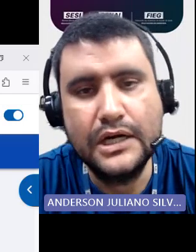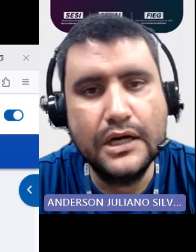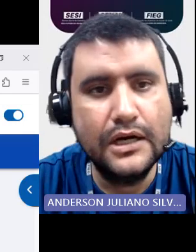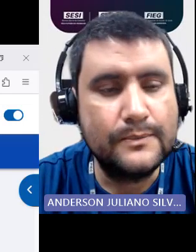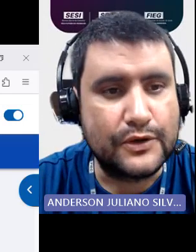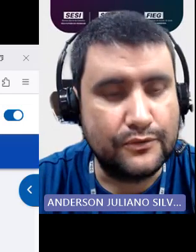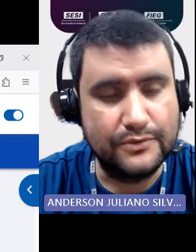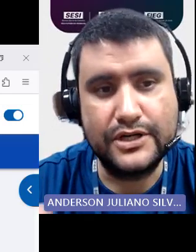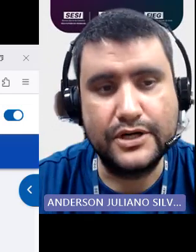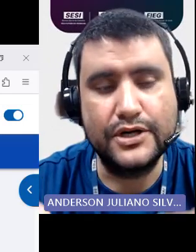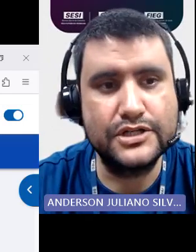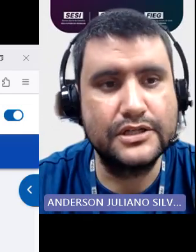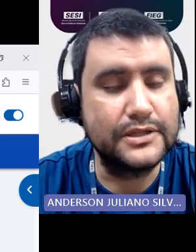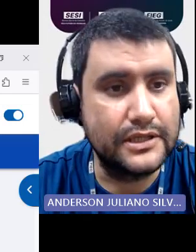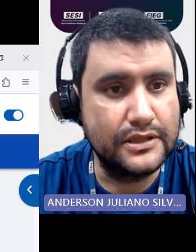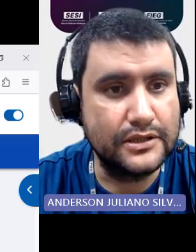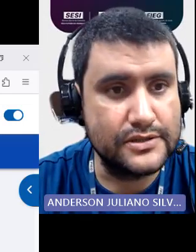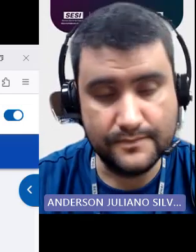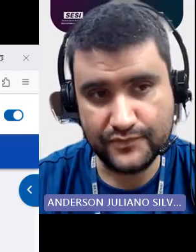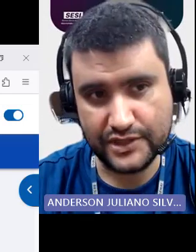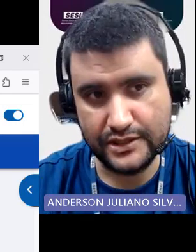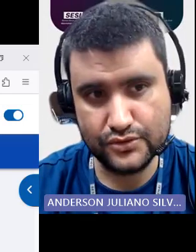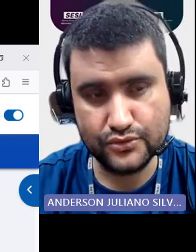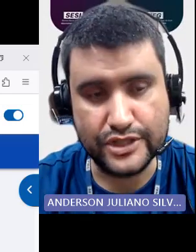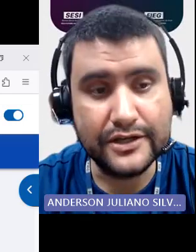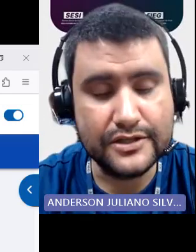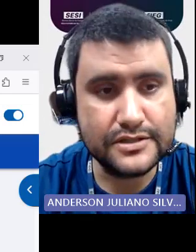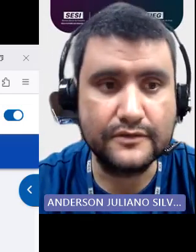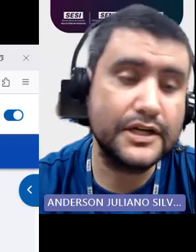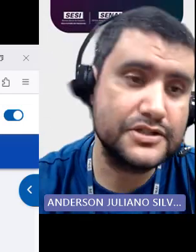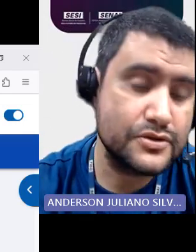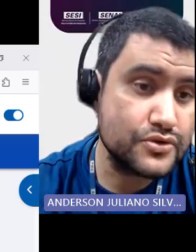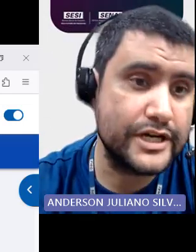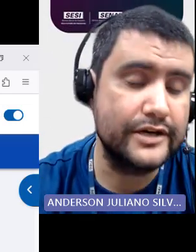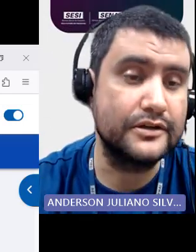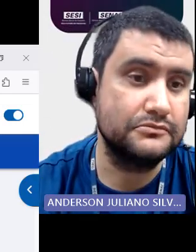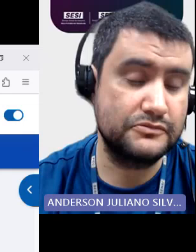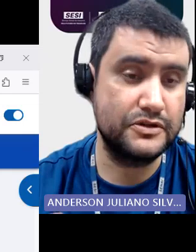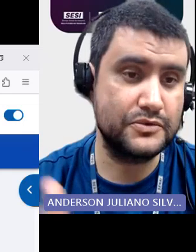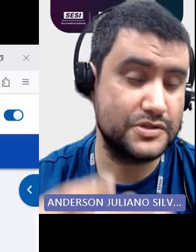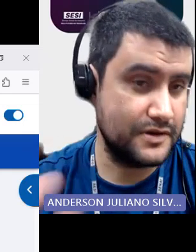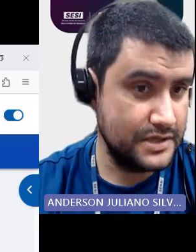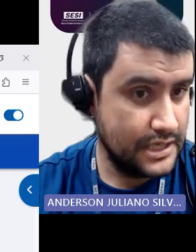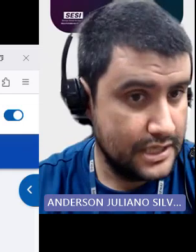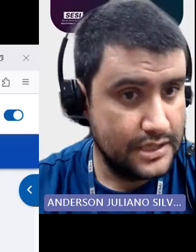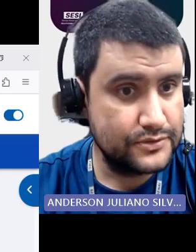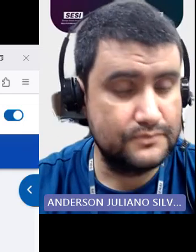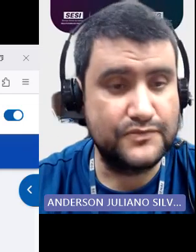operação, né? O fabricante, ele sugere isso, na verdade ele sugere, né? Que